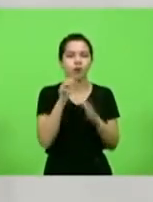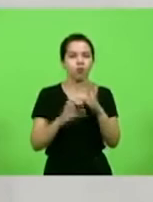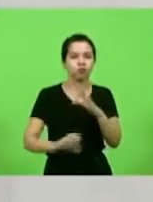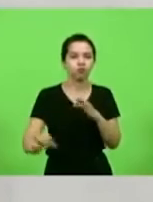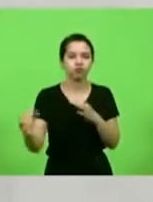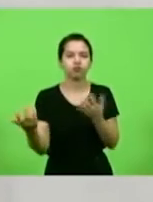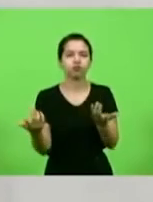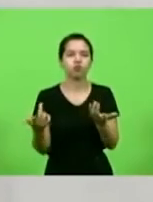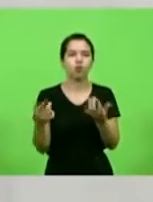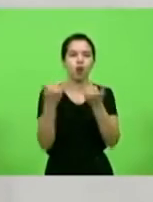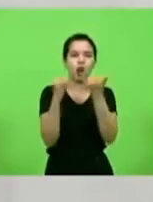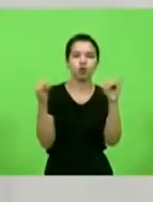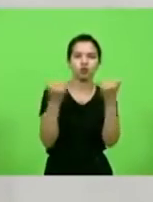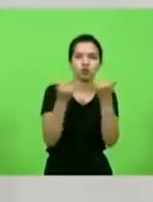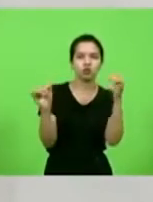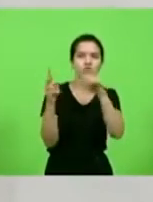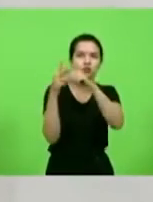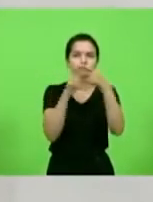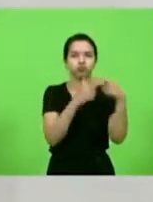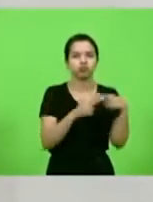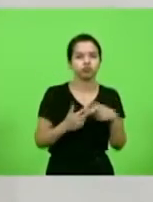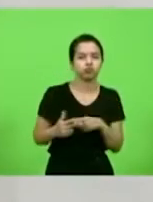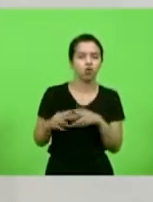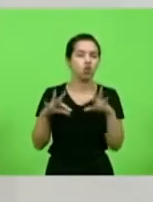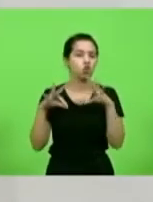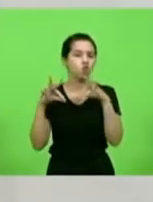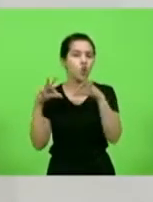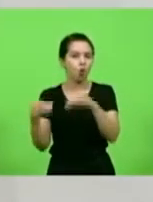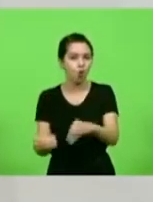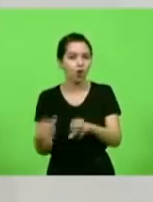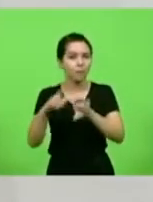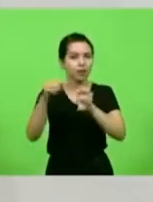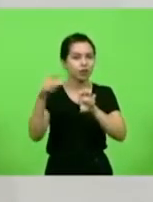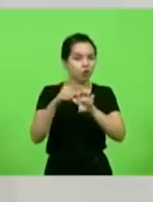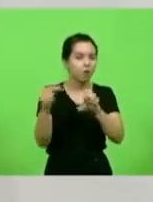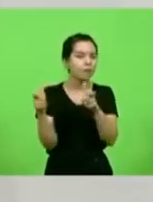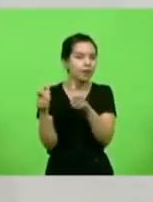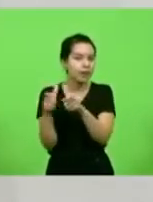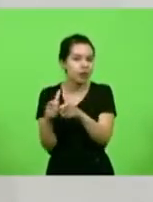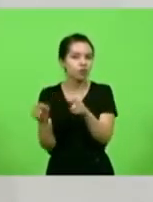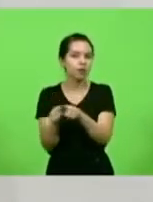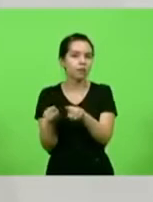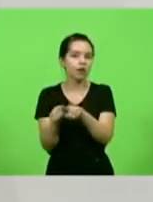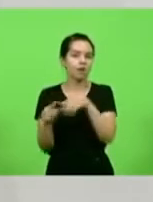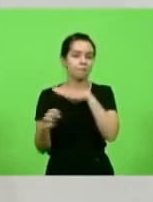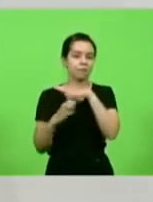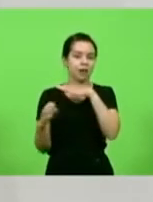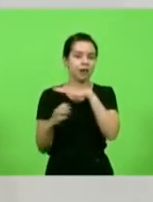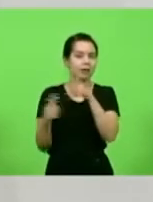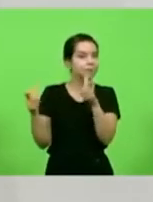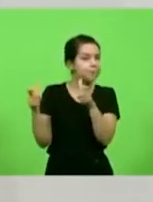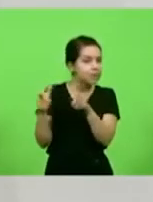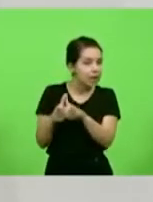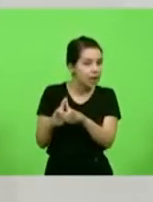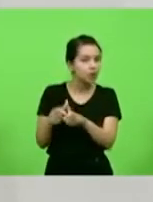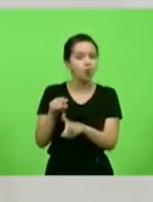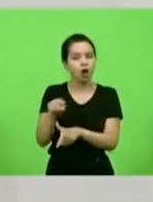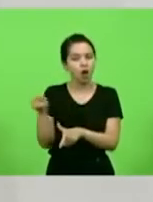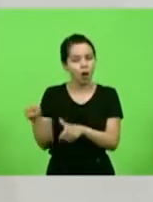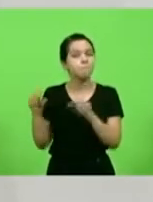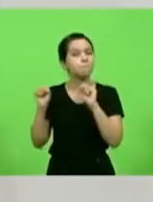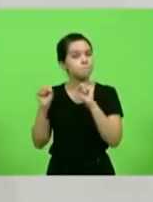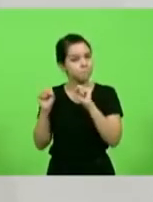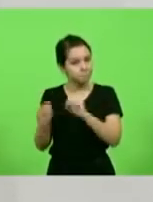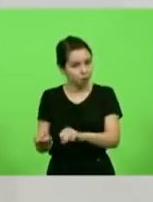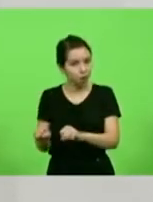os microempreendedores individuais e os empresários de pequeno porte poderão ter acesso